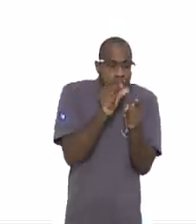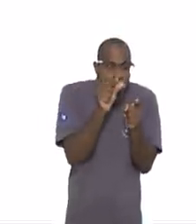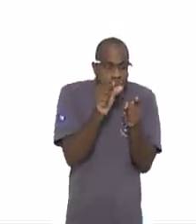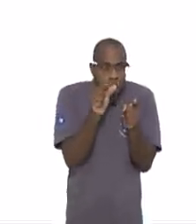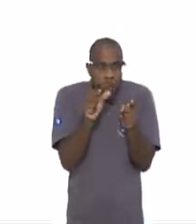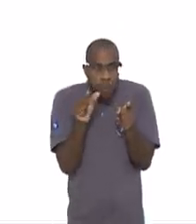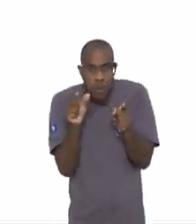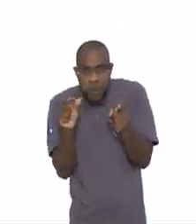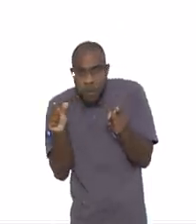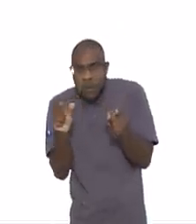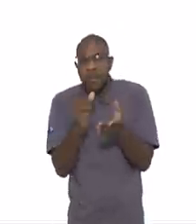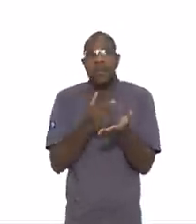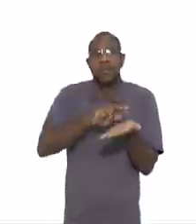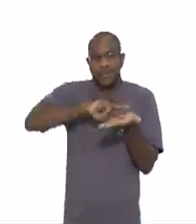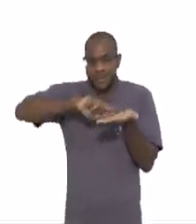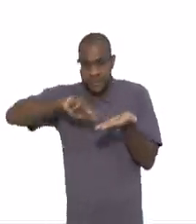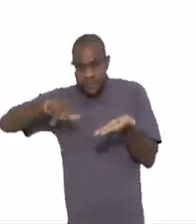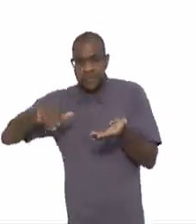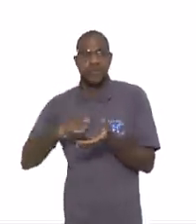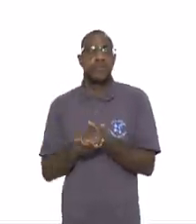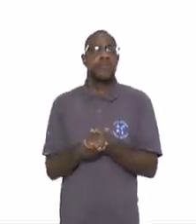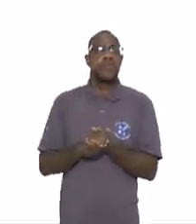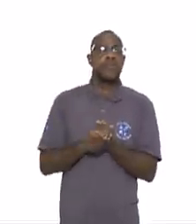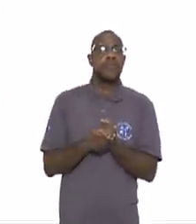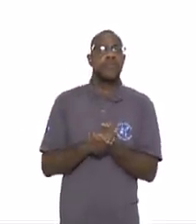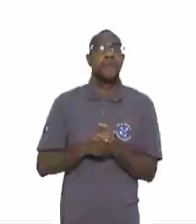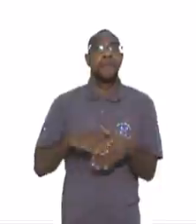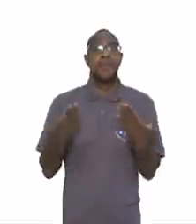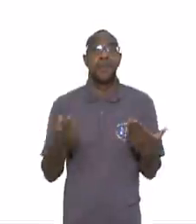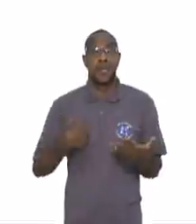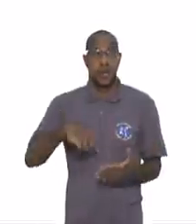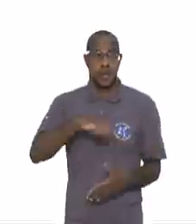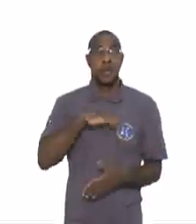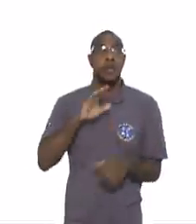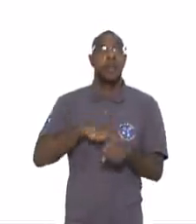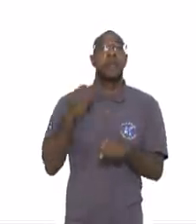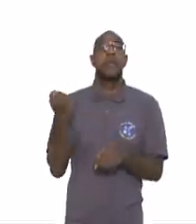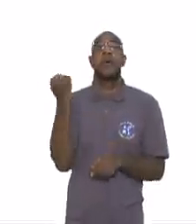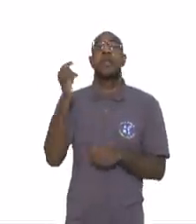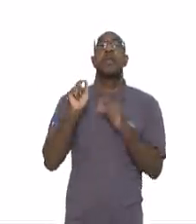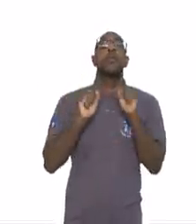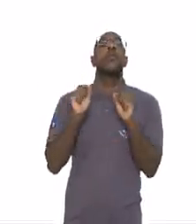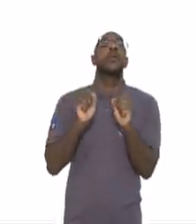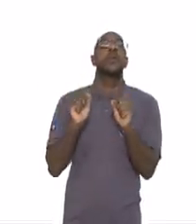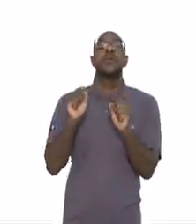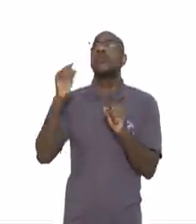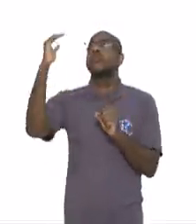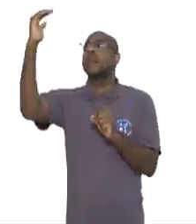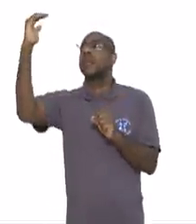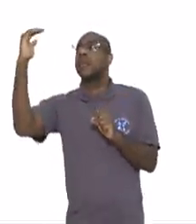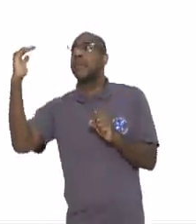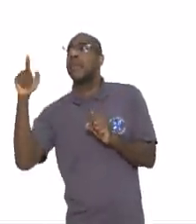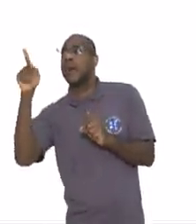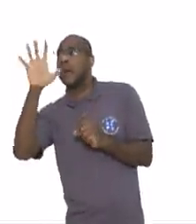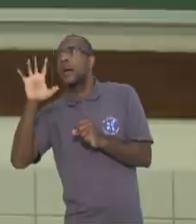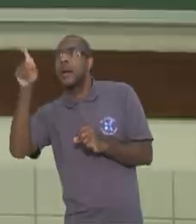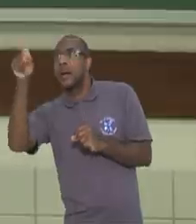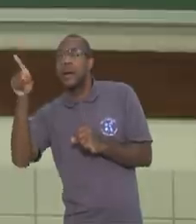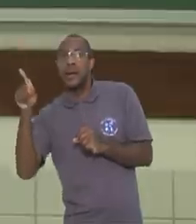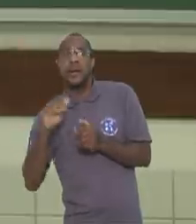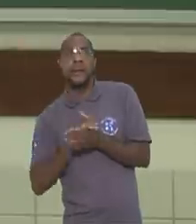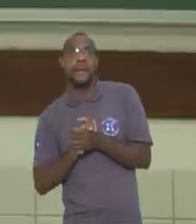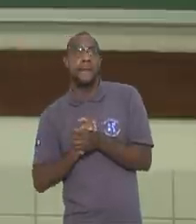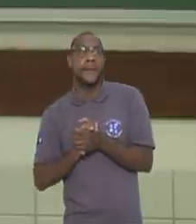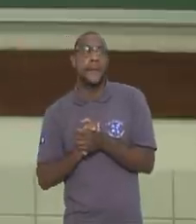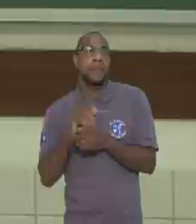carboidratos, nucleotídeos, aminoácidos do indivíduo. Para a gente aqui, o mais importante, que geralmente aparece nos artigos que vocês podem ler ou ver na